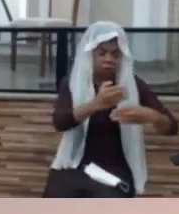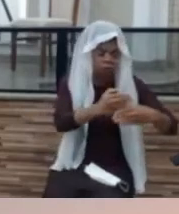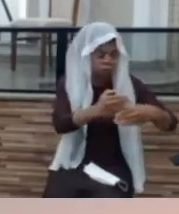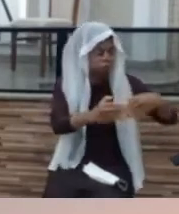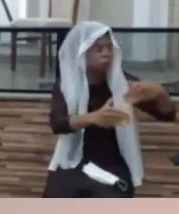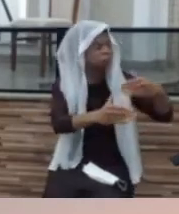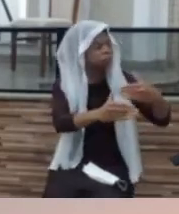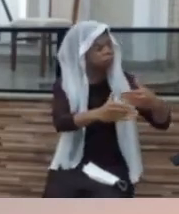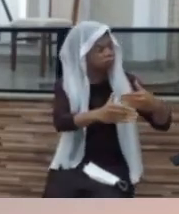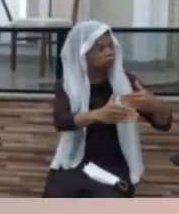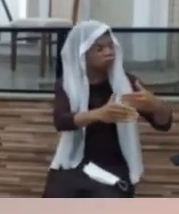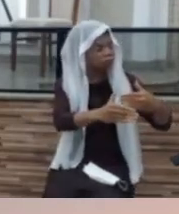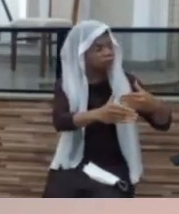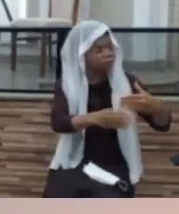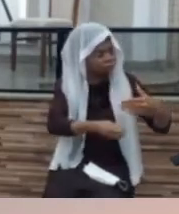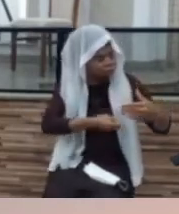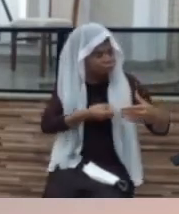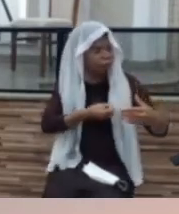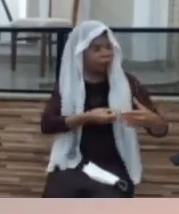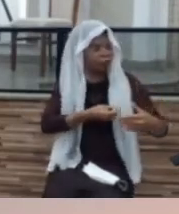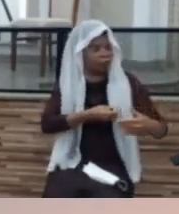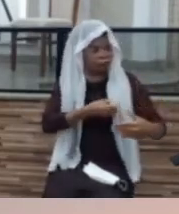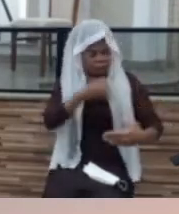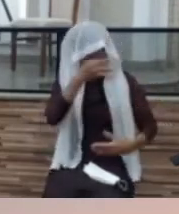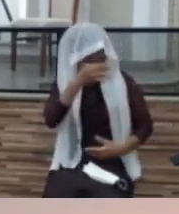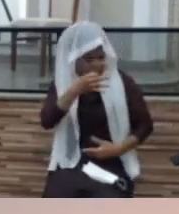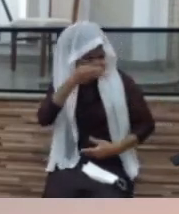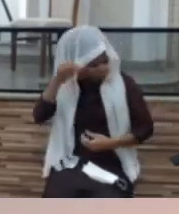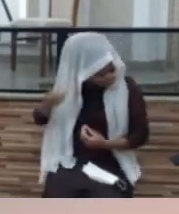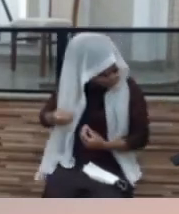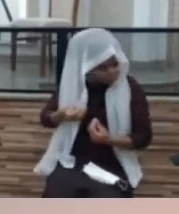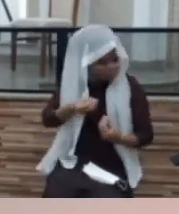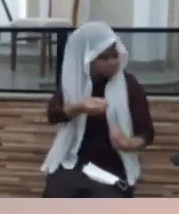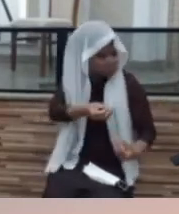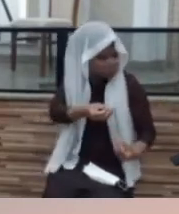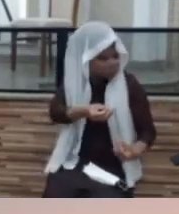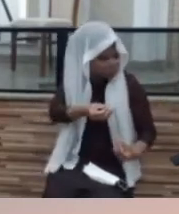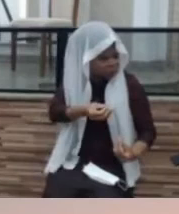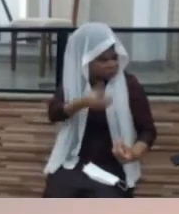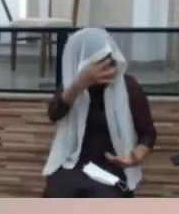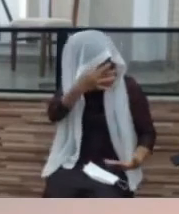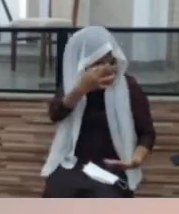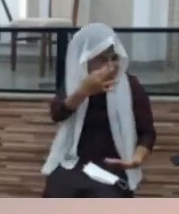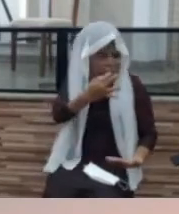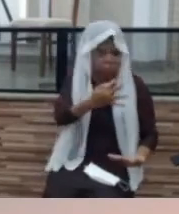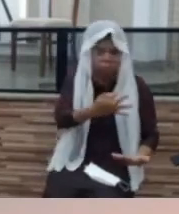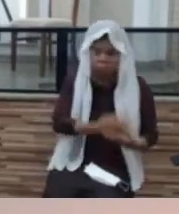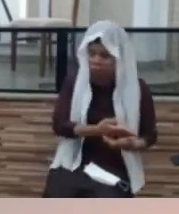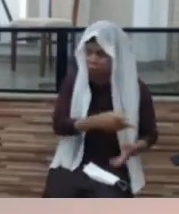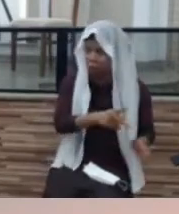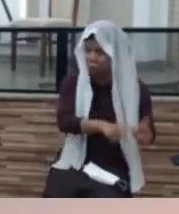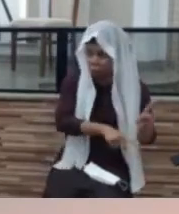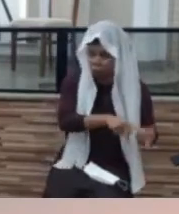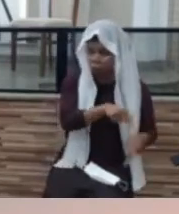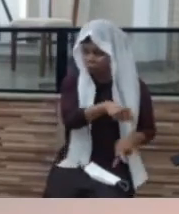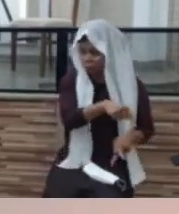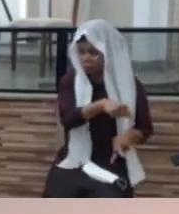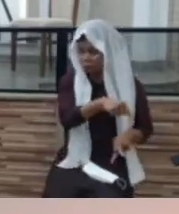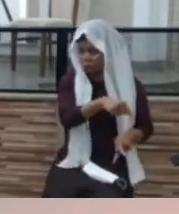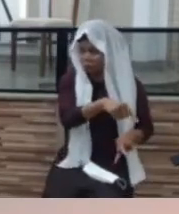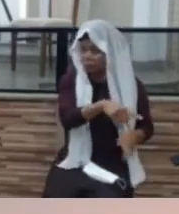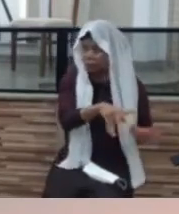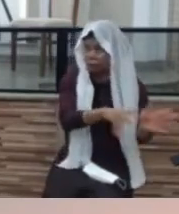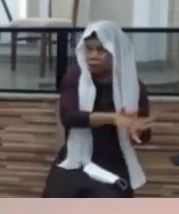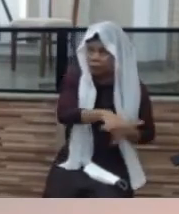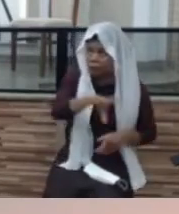povo, a fé, irmãos, a convicção de que aquele povo era um povo de Deus, um povo de Deus.